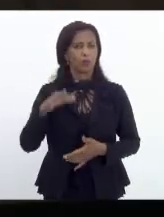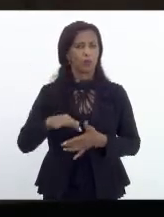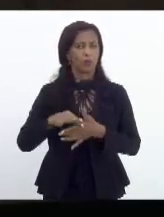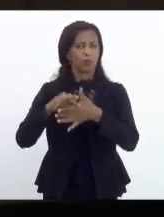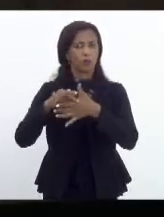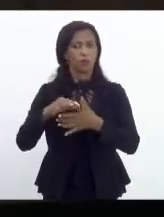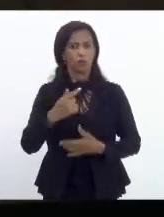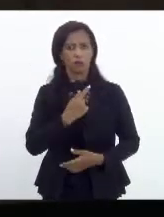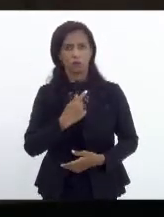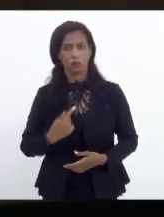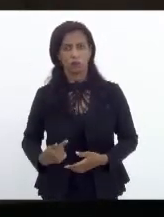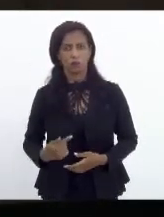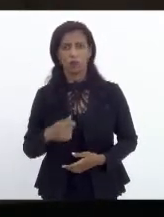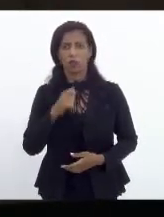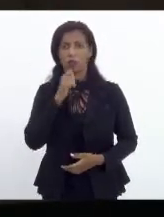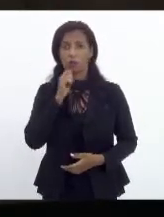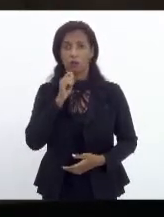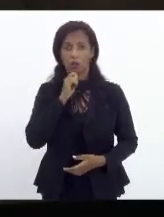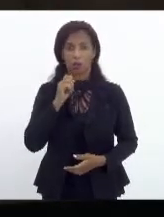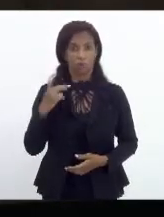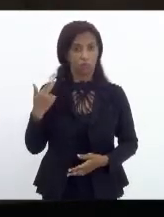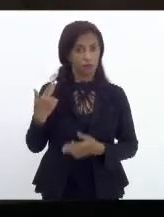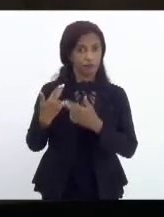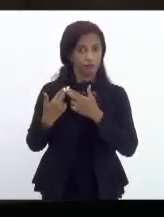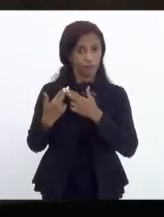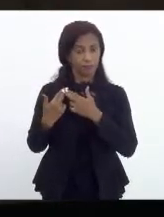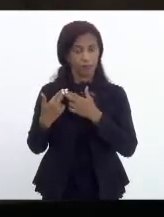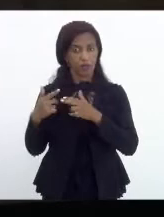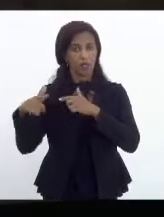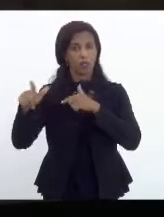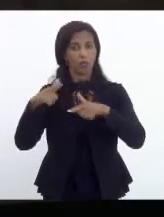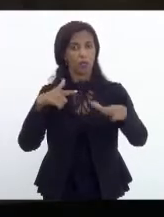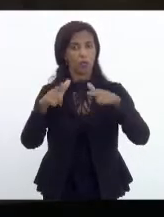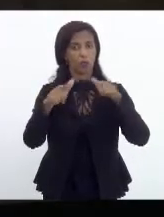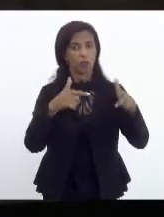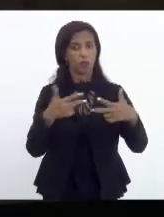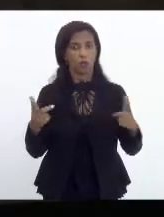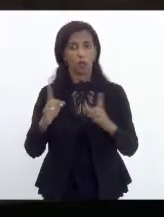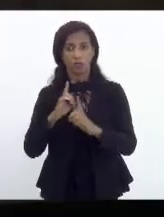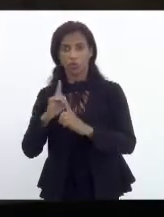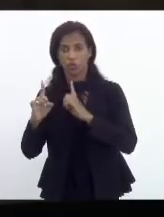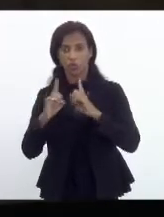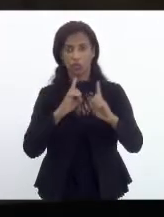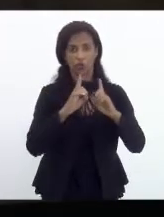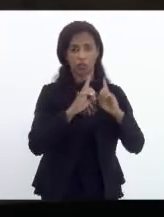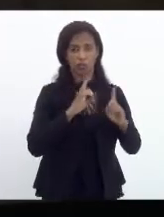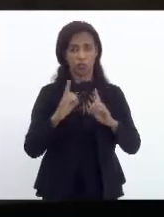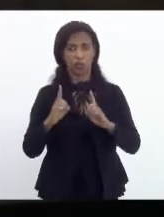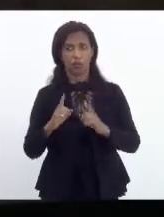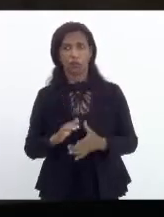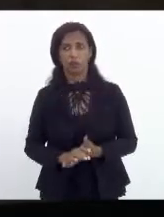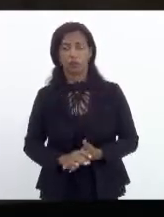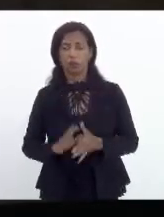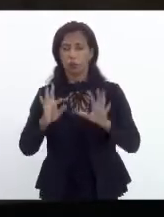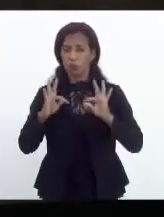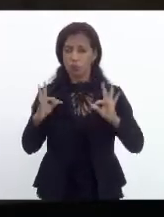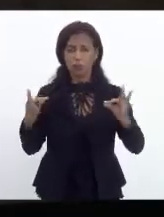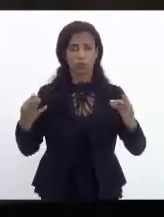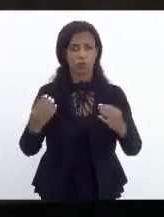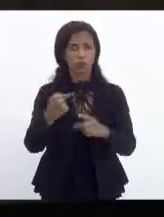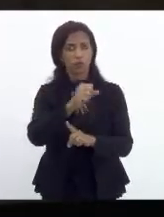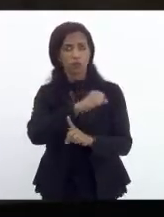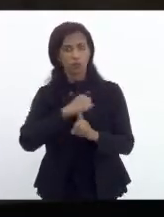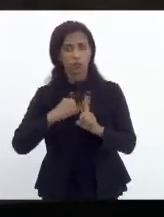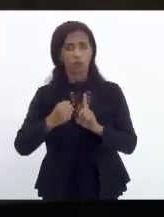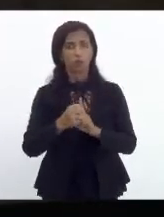governo, eu tenho a responsabilidade de, entre outras questões, dialogar com toda a sociedade,